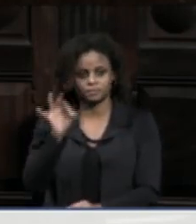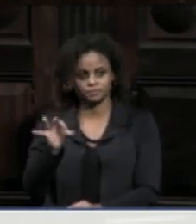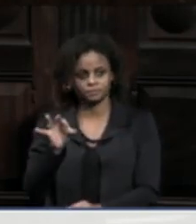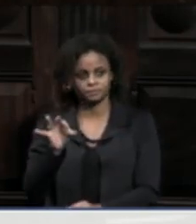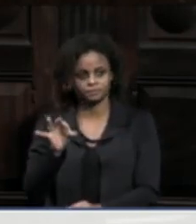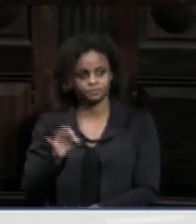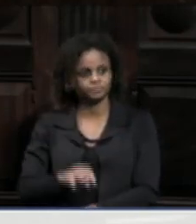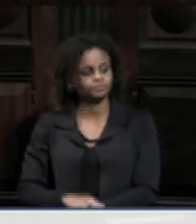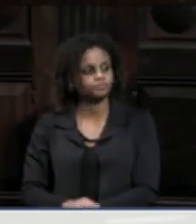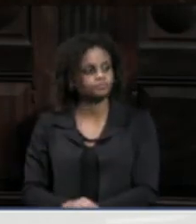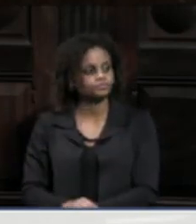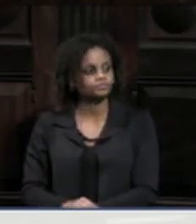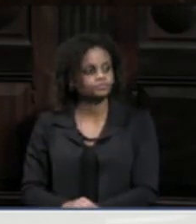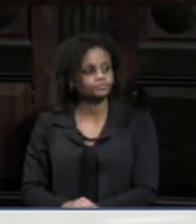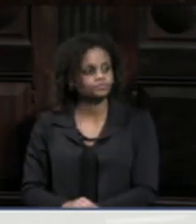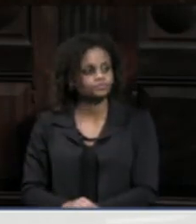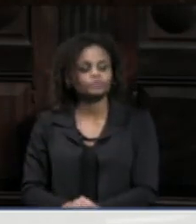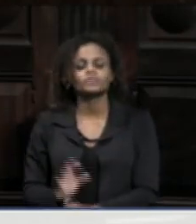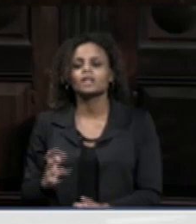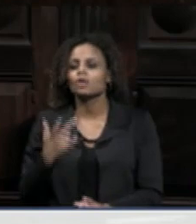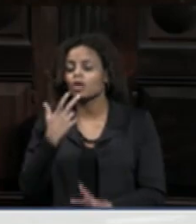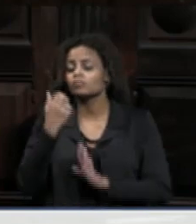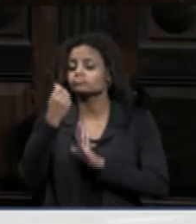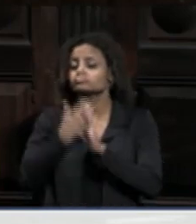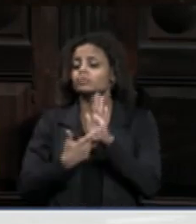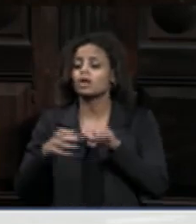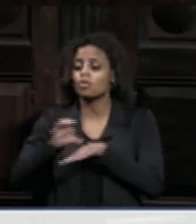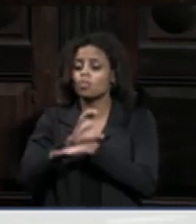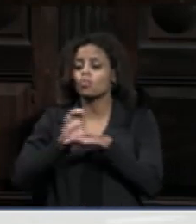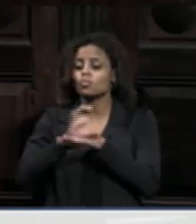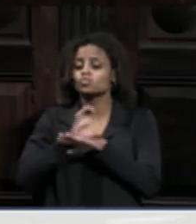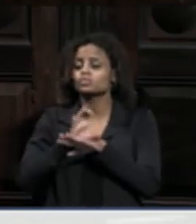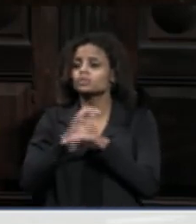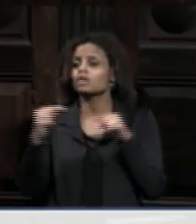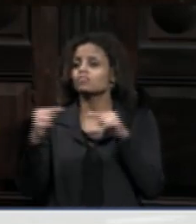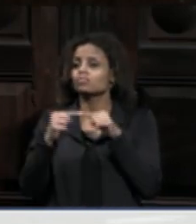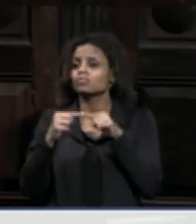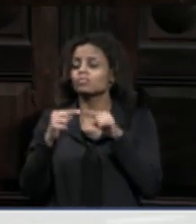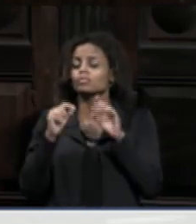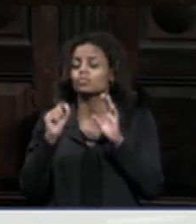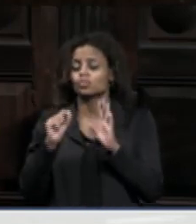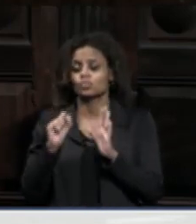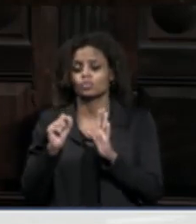dito isso, a Constituição da República também indica